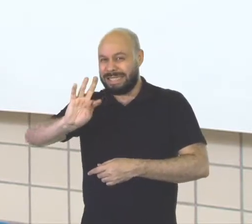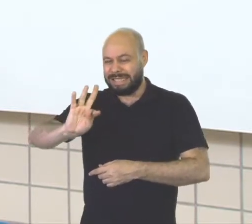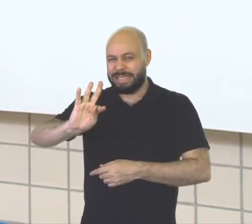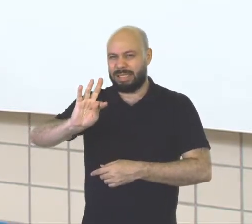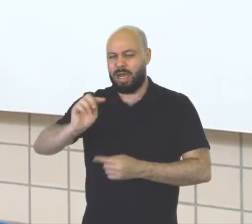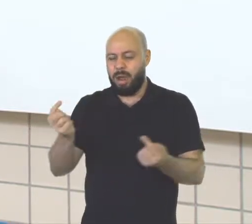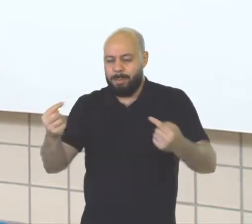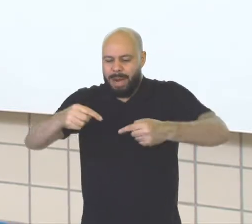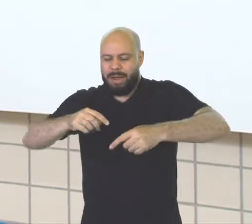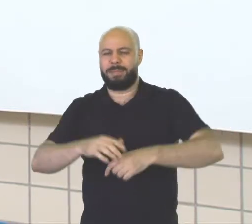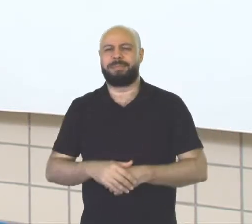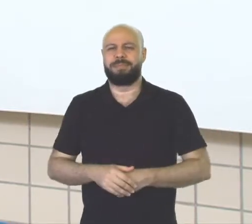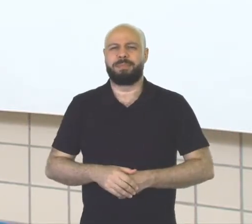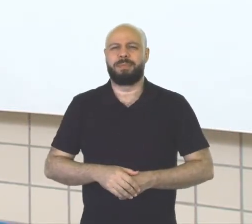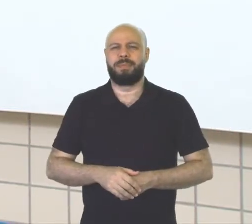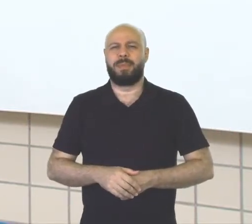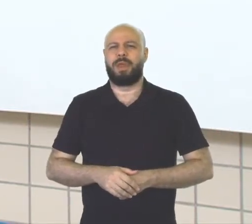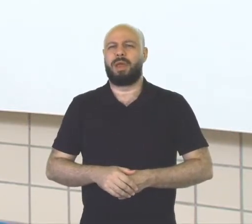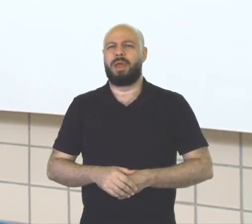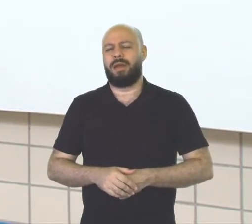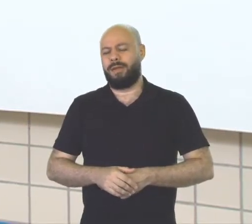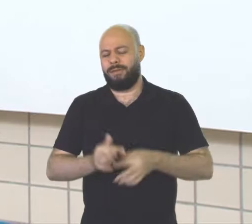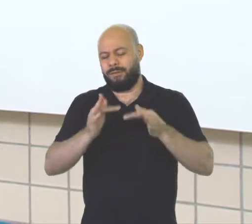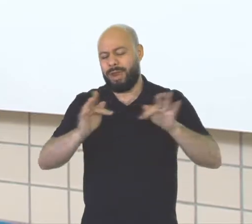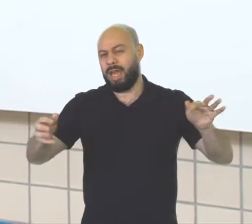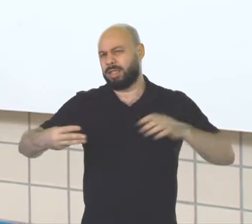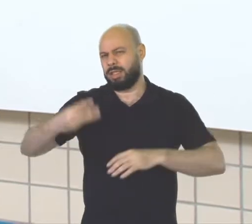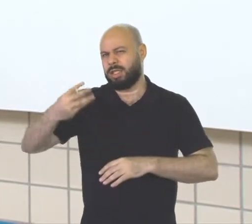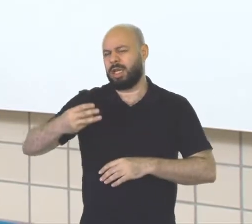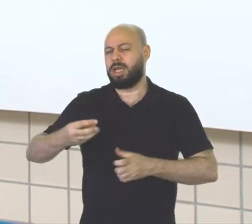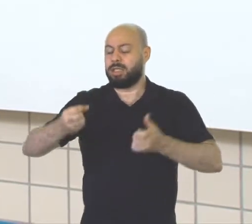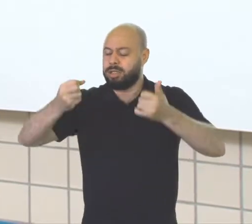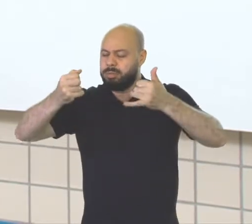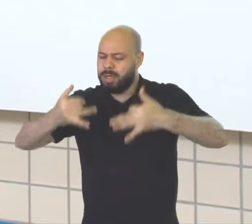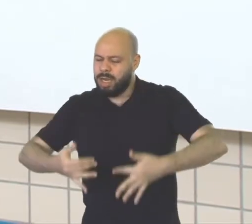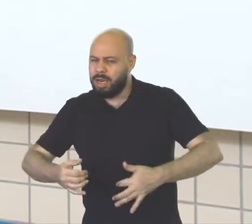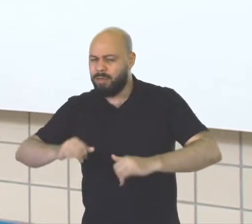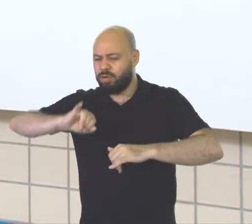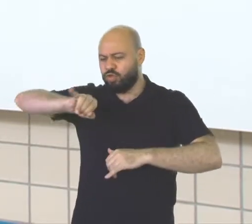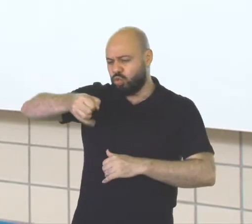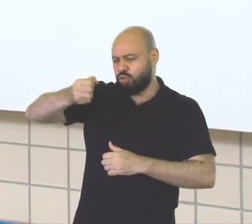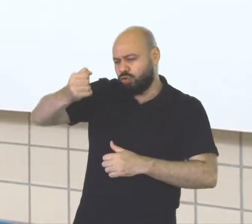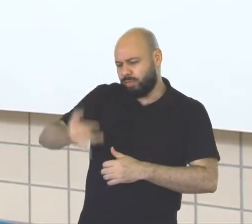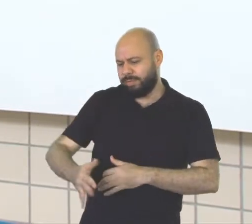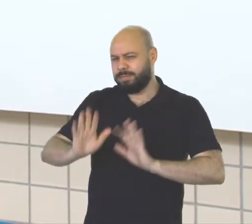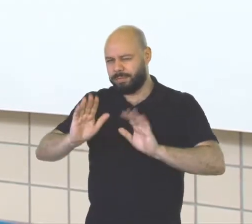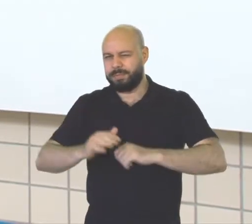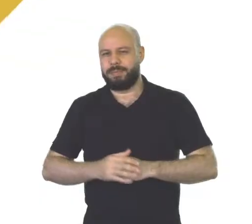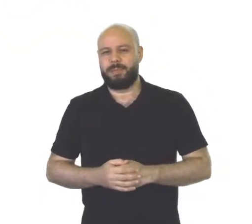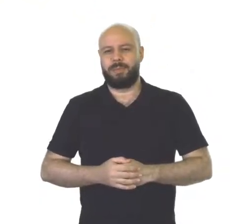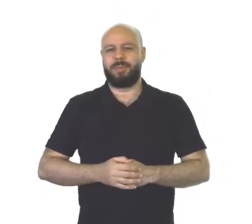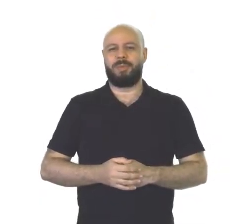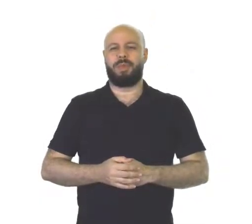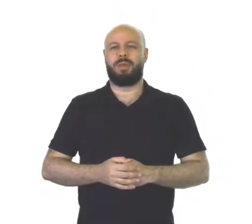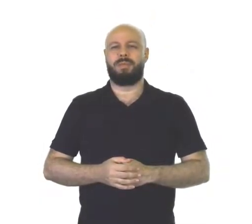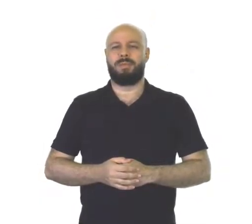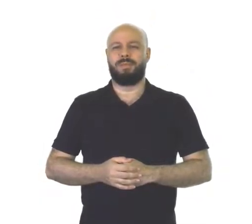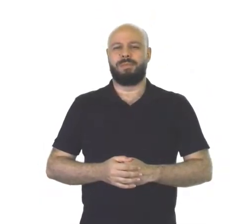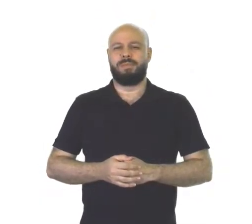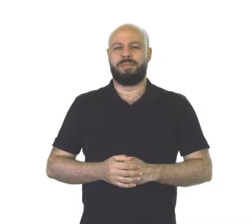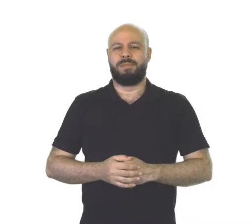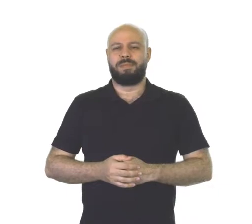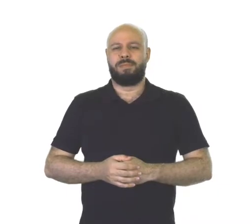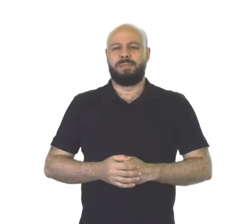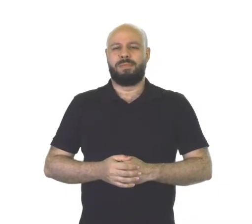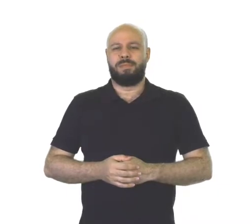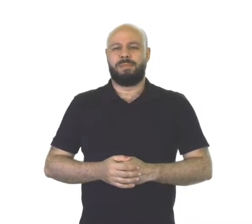agora, falando sobre exemplos, justificativa, certo? No